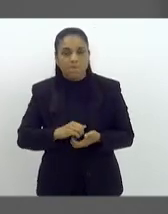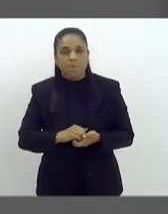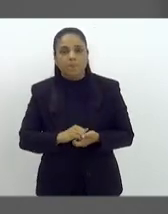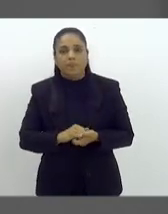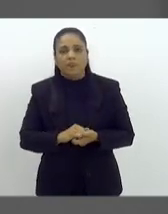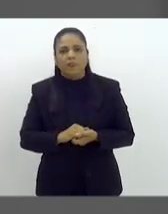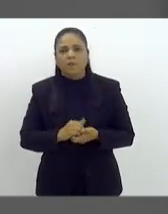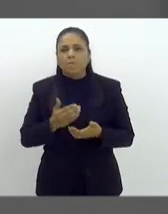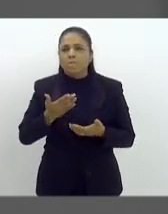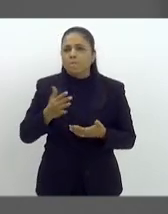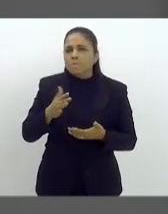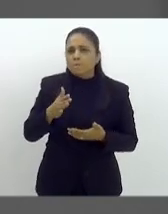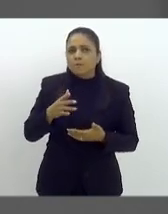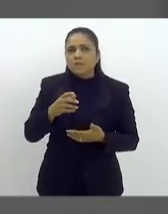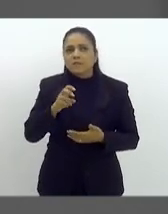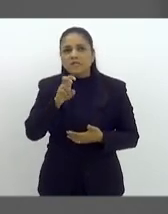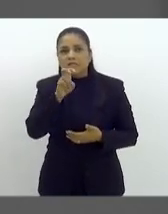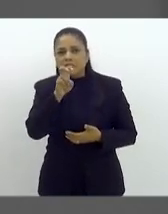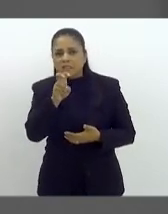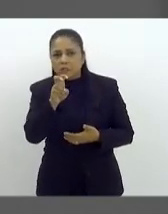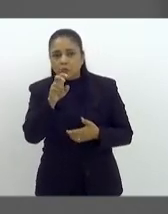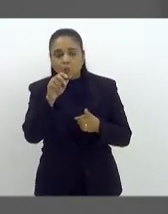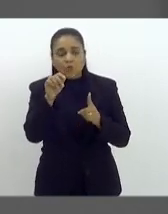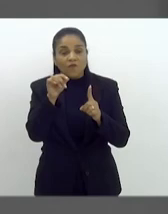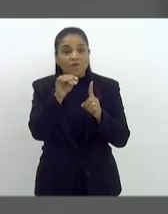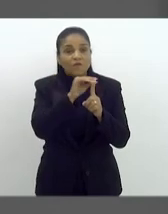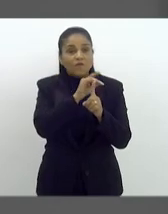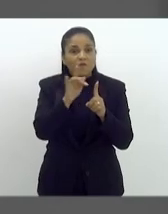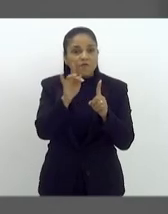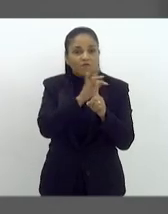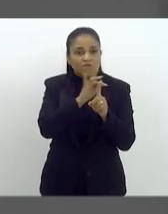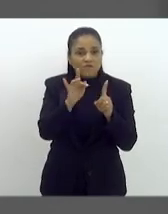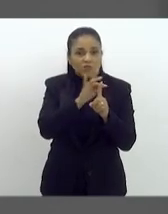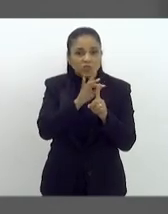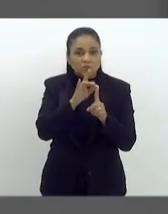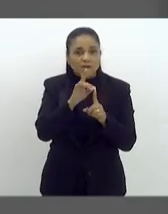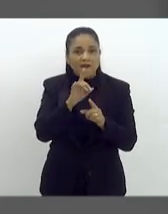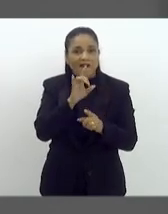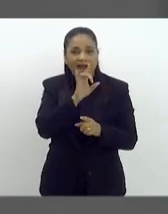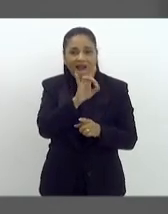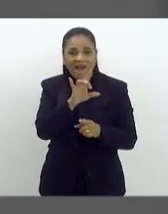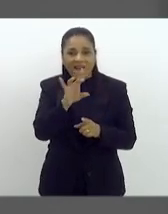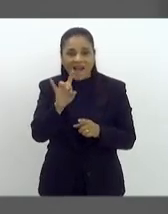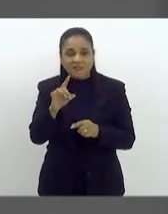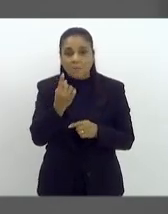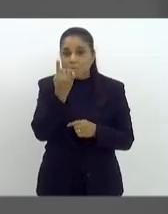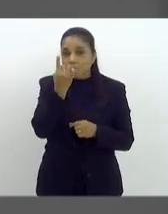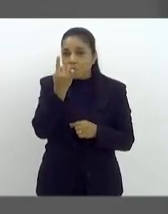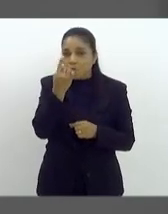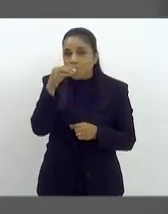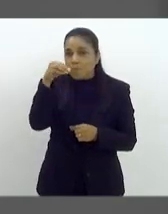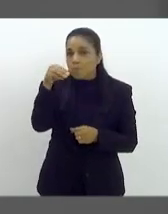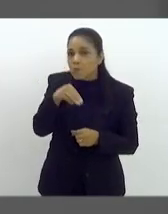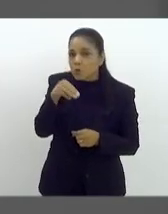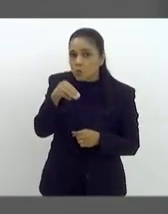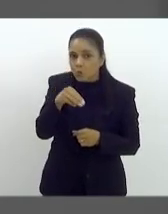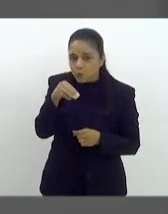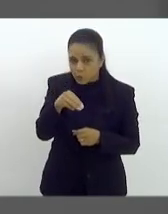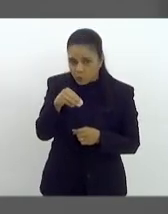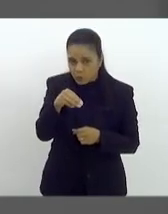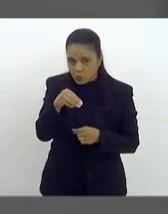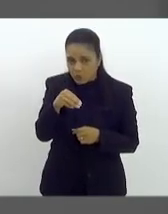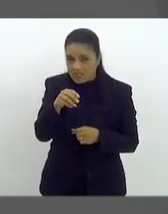aproximadamente 5 vítimas né por dia a cada a cada minuto desculpa uma média de cinco